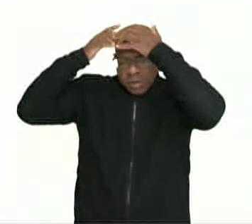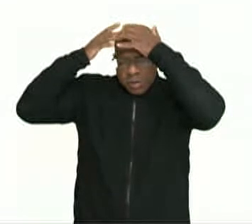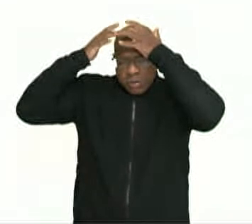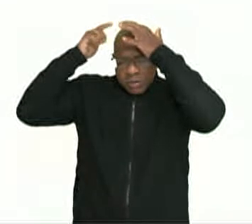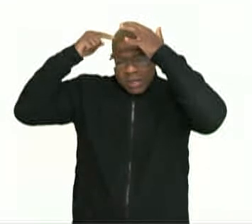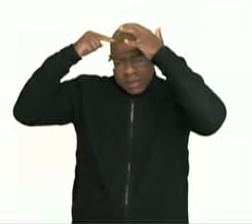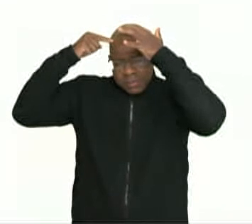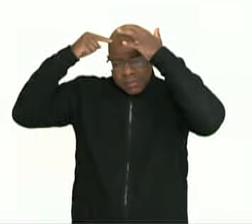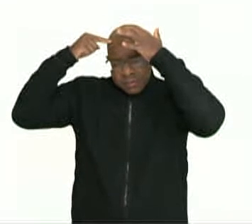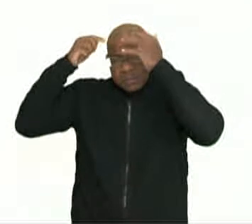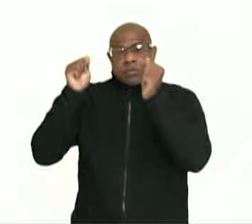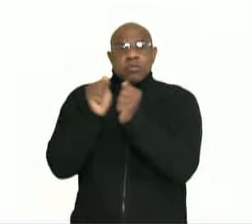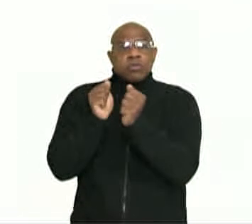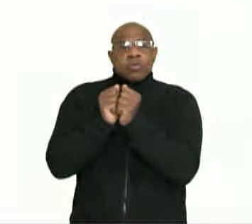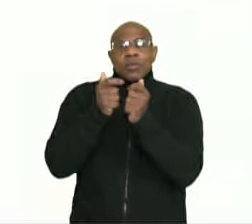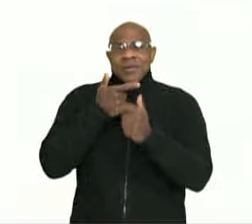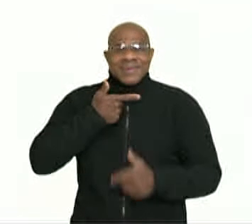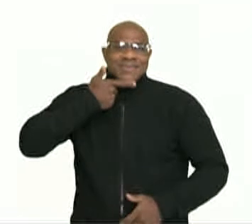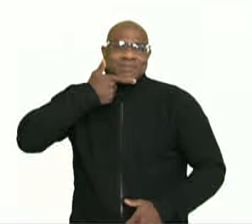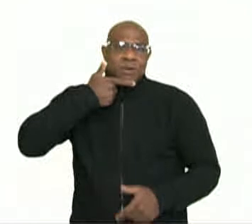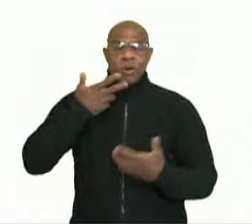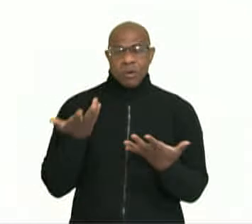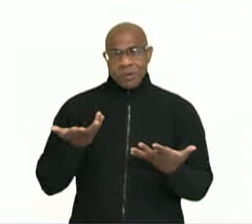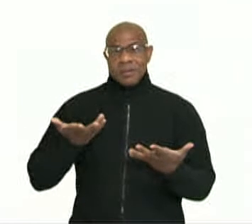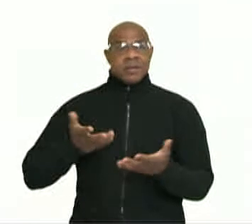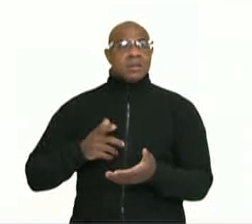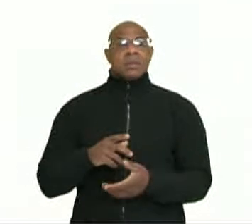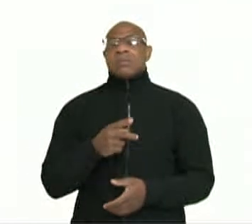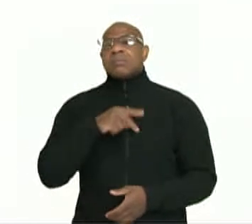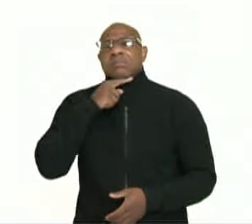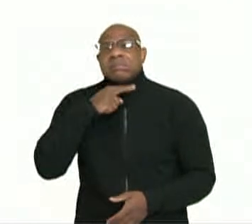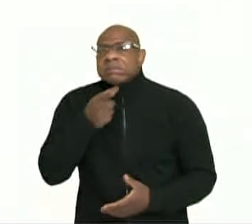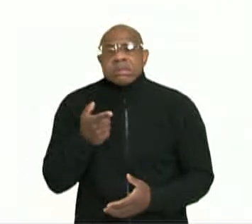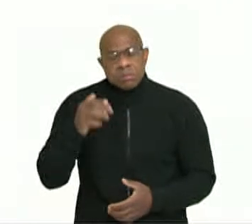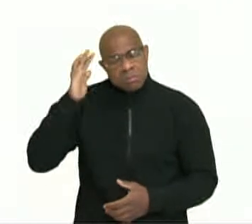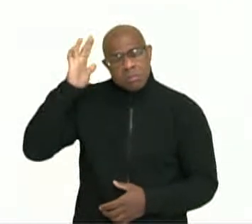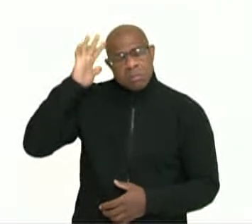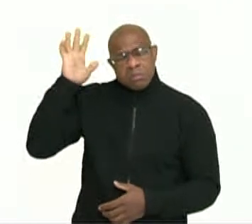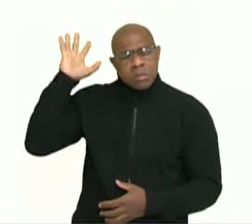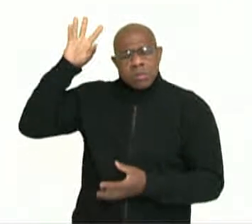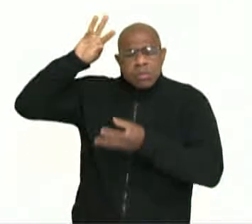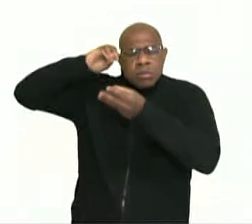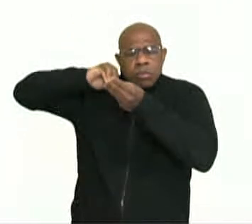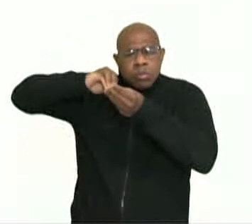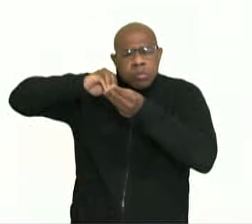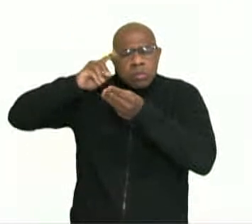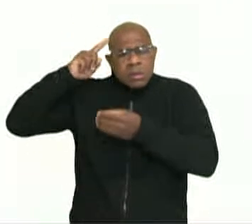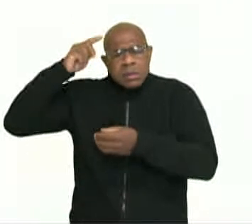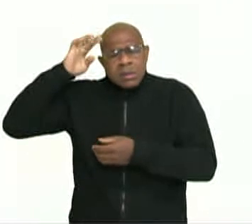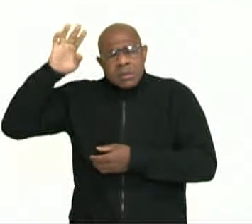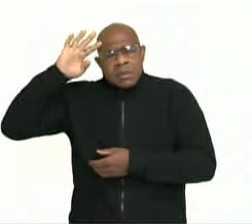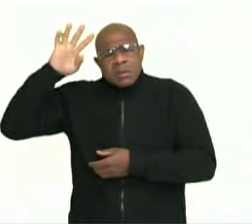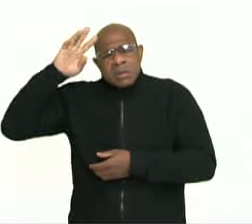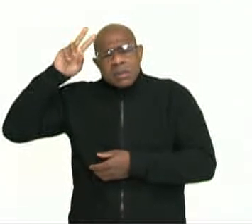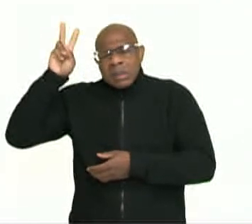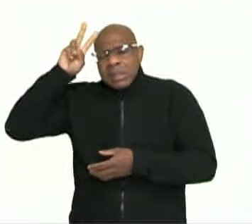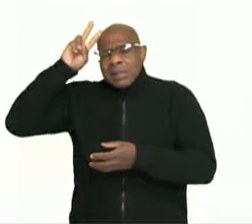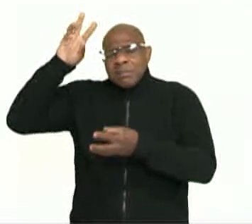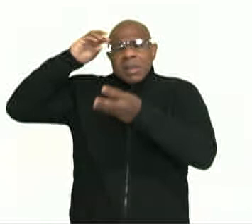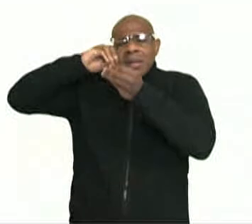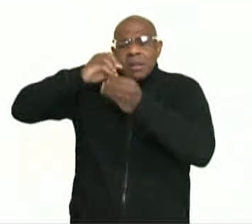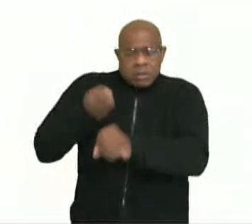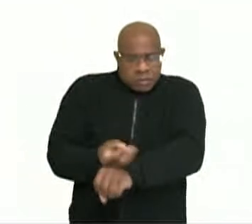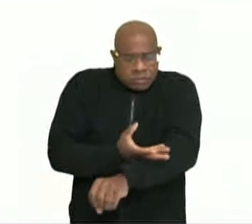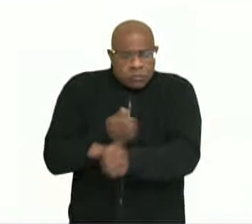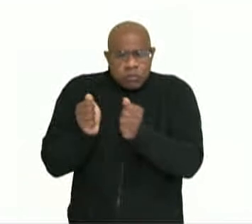humor. Então é fixado junto. Não tem como você trazer à tona uma memória sem uma emoção junto, sem o sentimento, porque elas